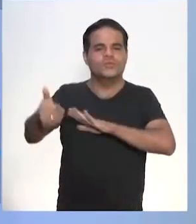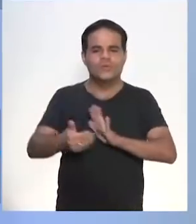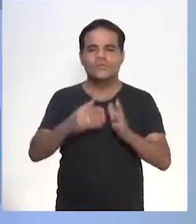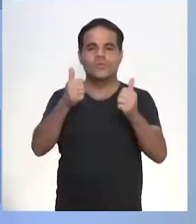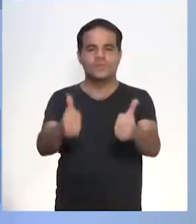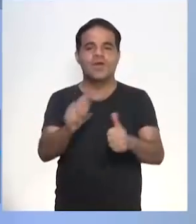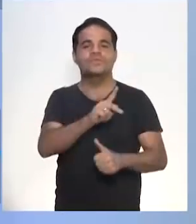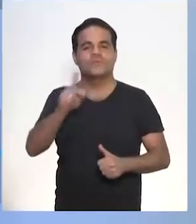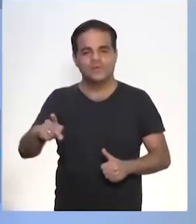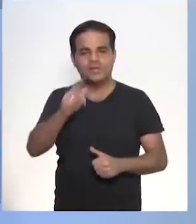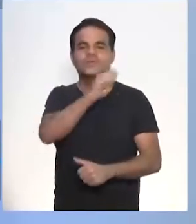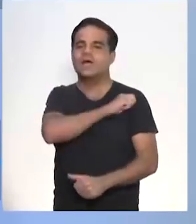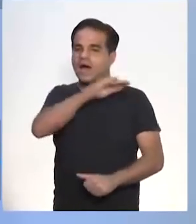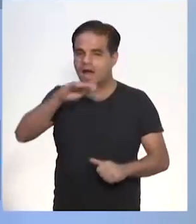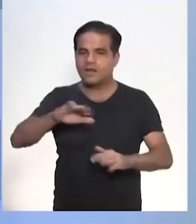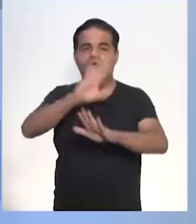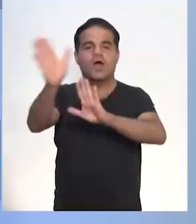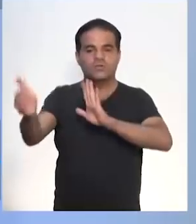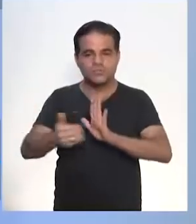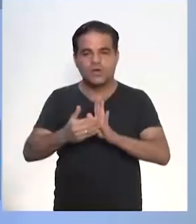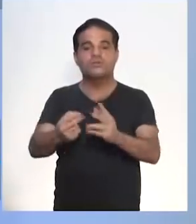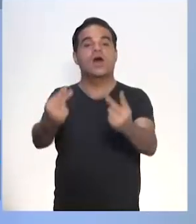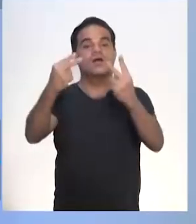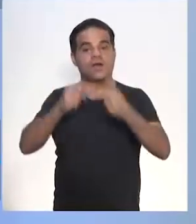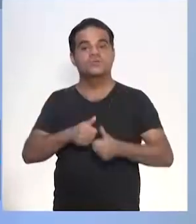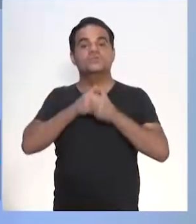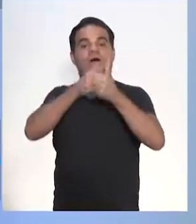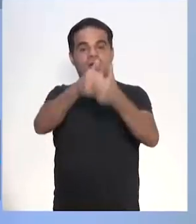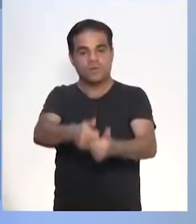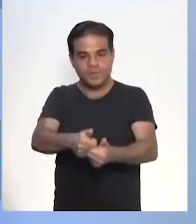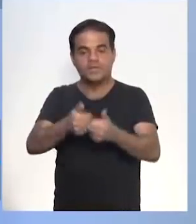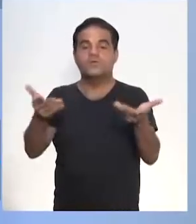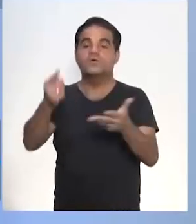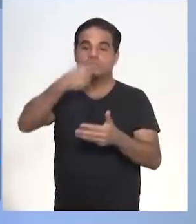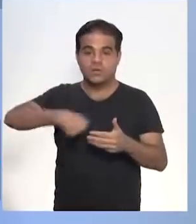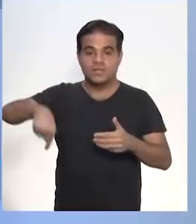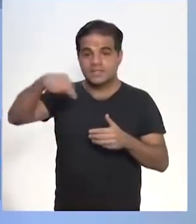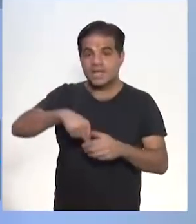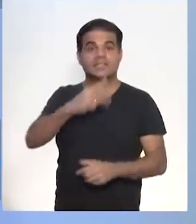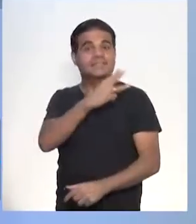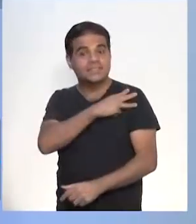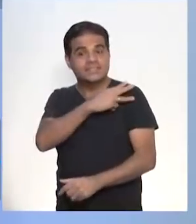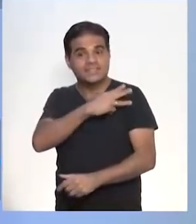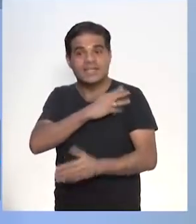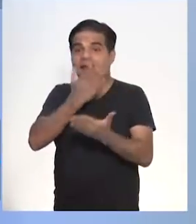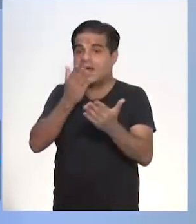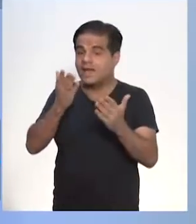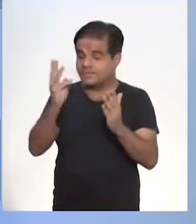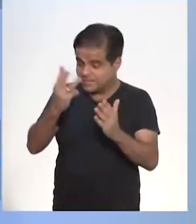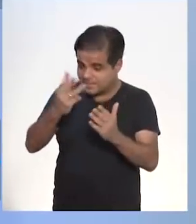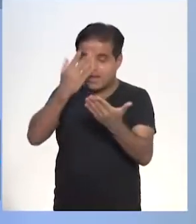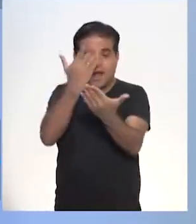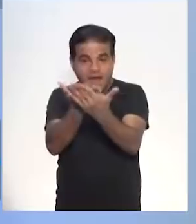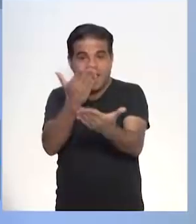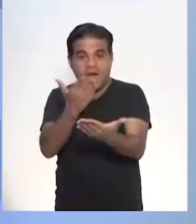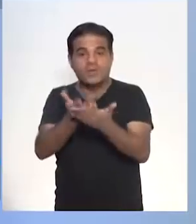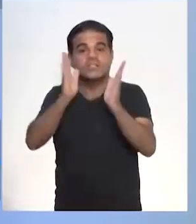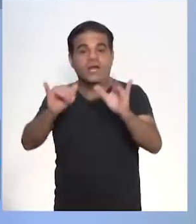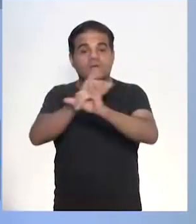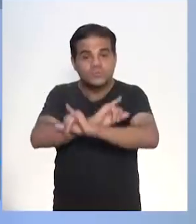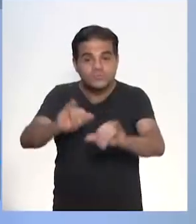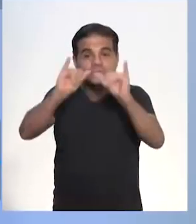Mauro, alunos e professores que estão aí nos acompanhando. A gente já está aí na terceira aula sobre